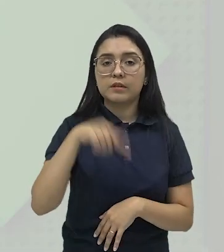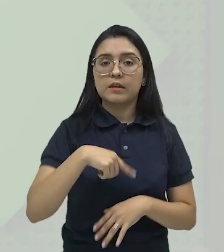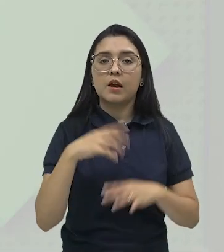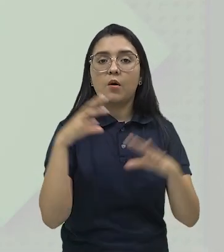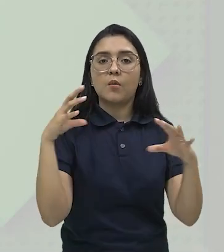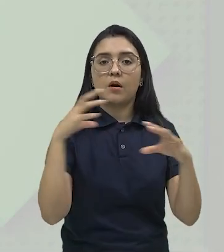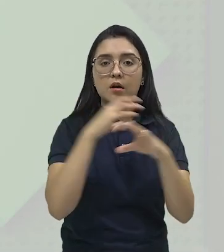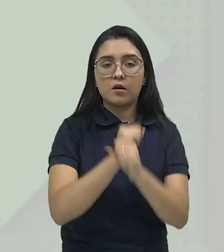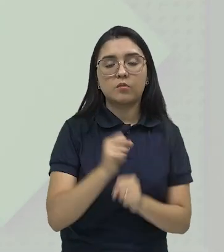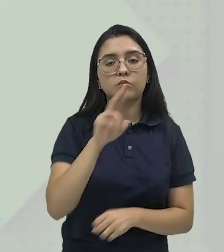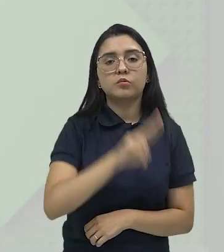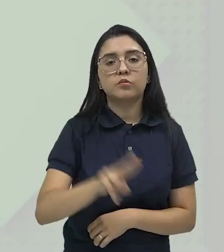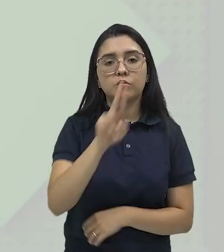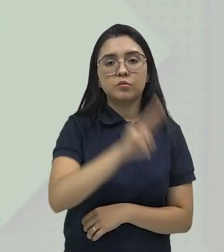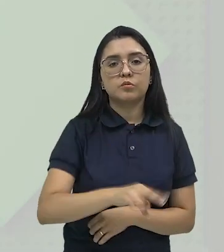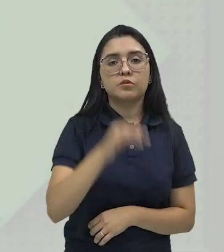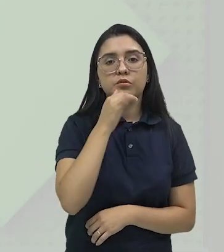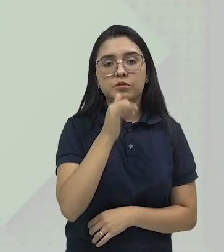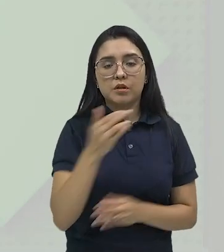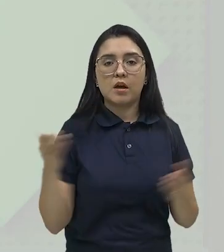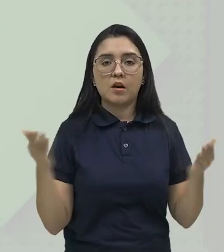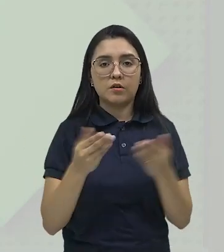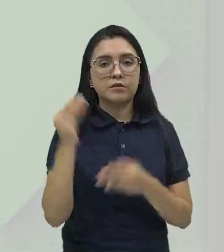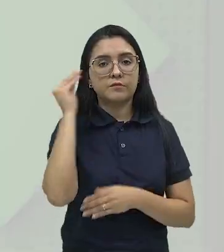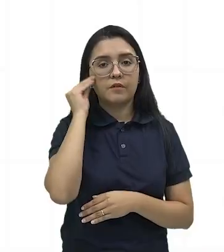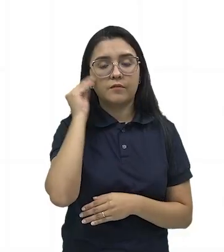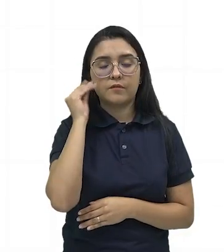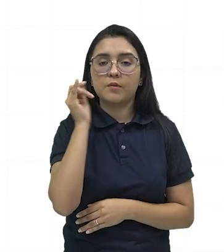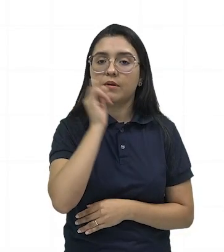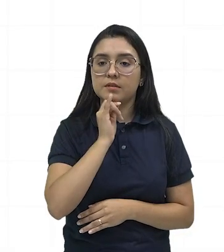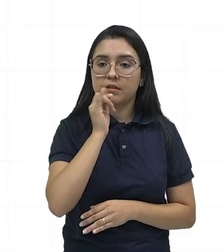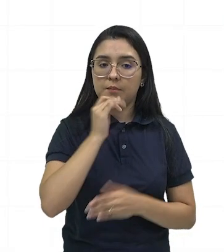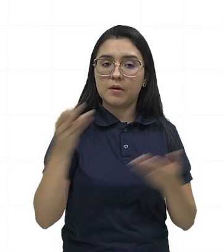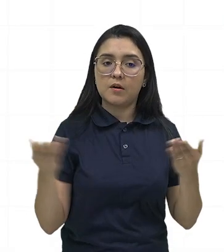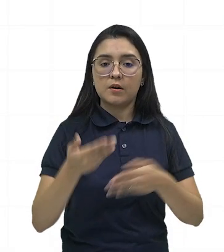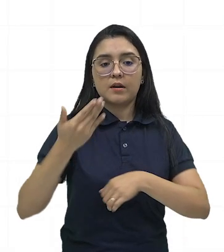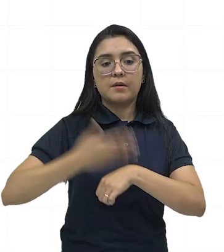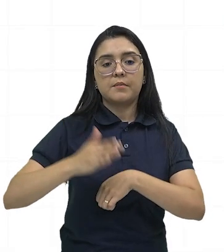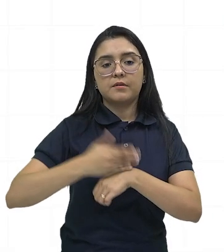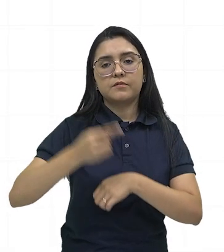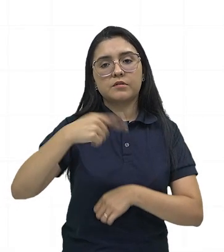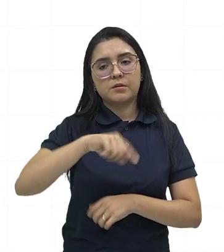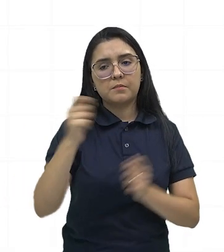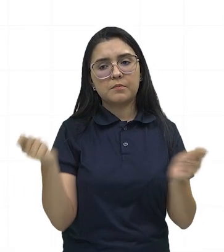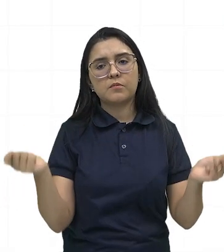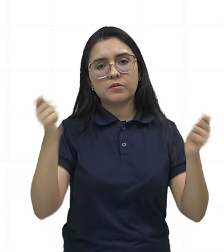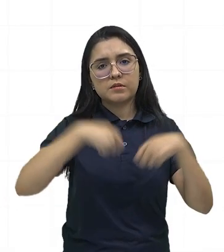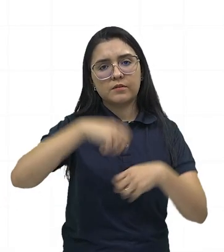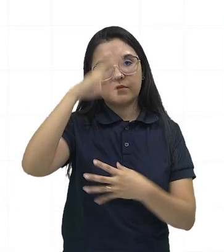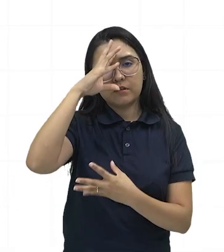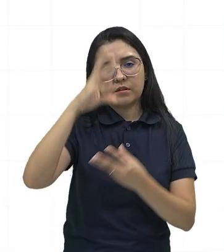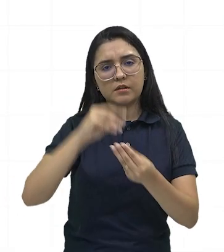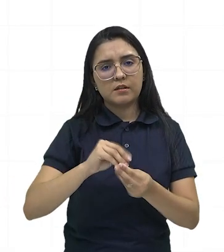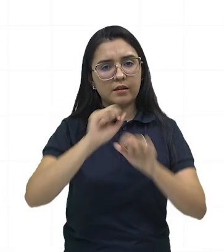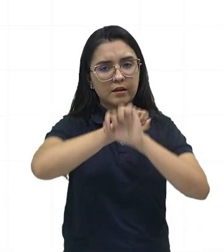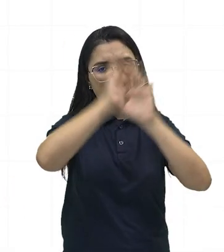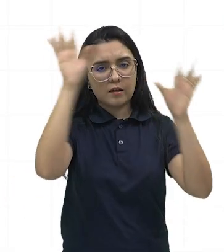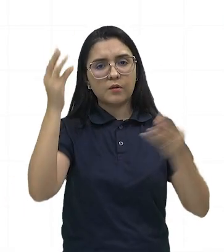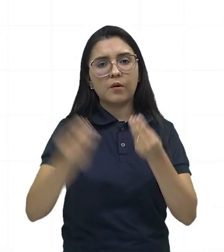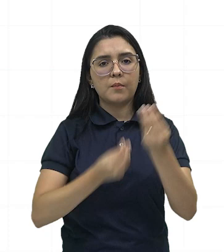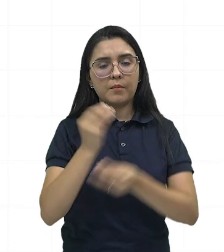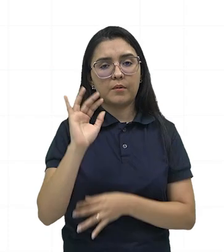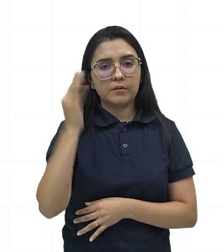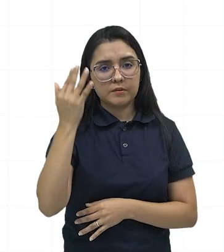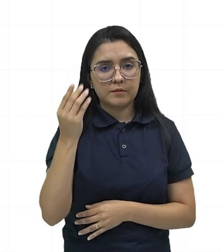cálculo desse consumo. Então, a gente vai ver um exemplo na prática para você poder entender melhor como é que funciona isso.